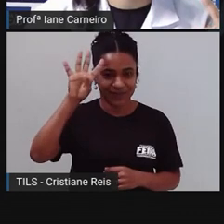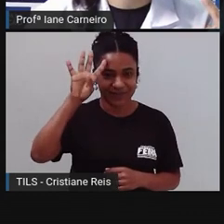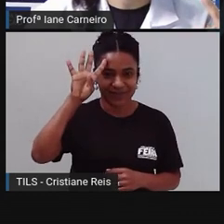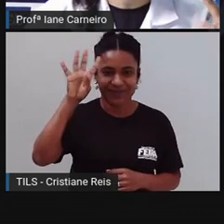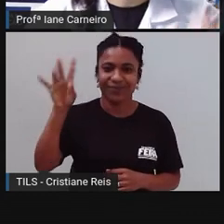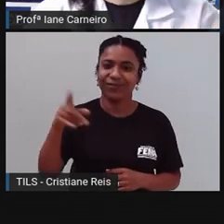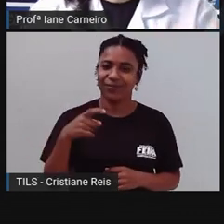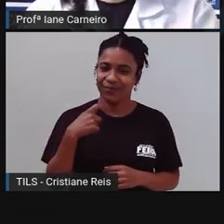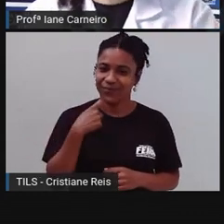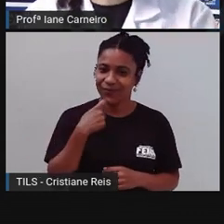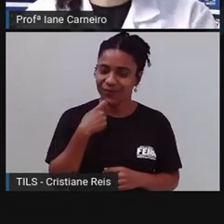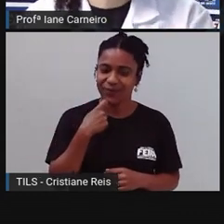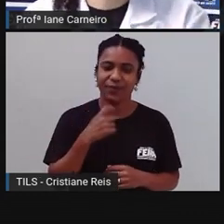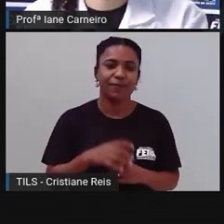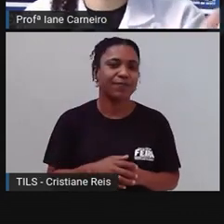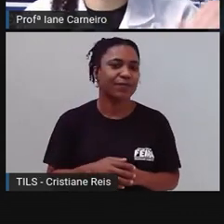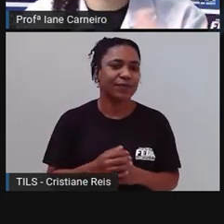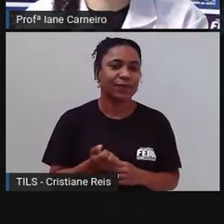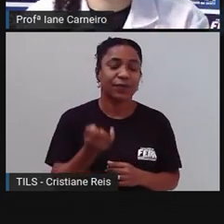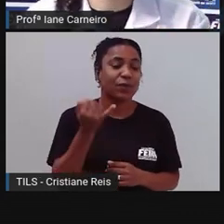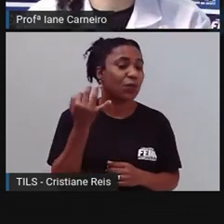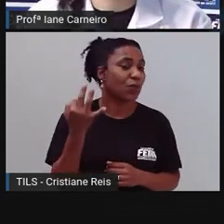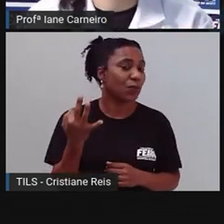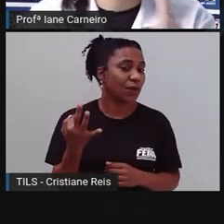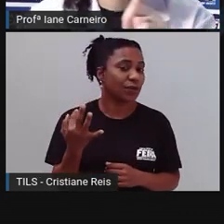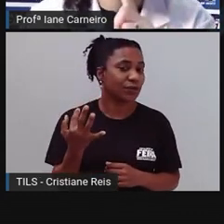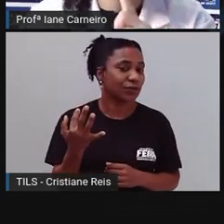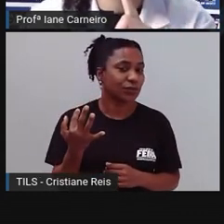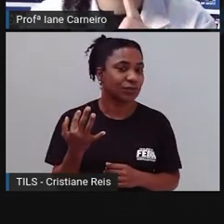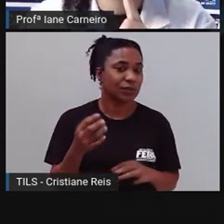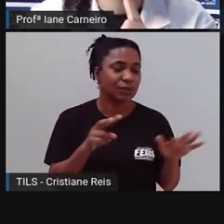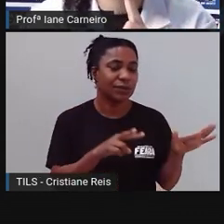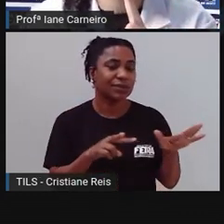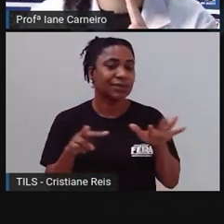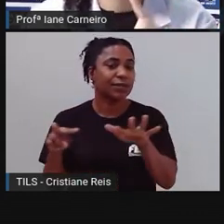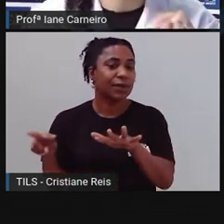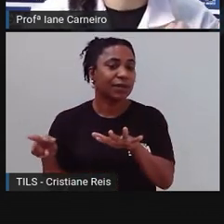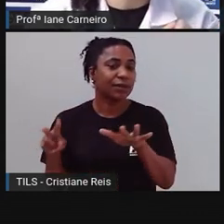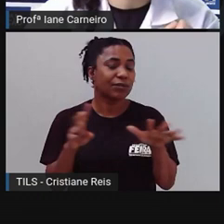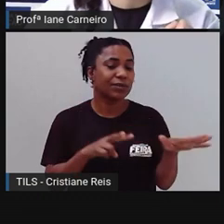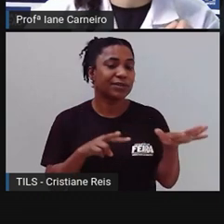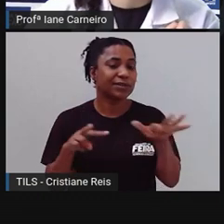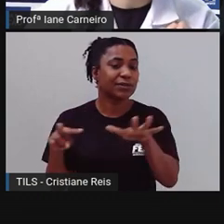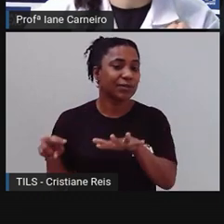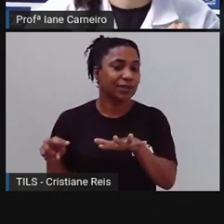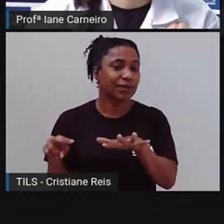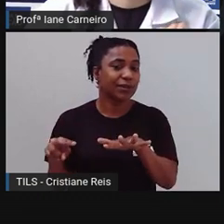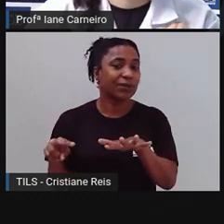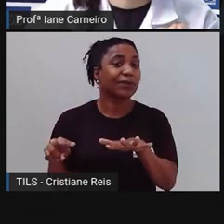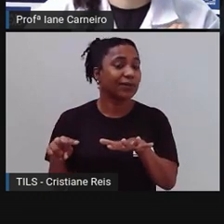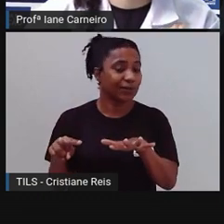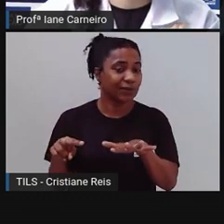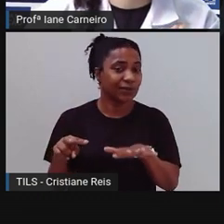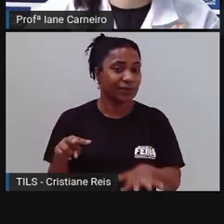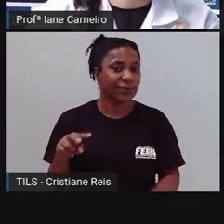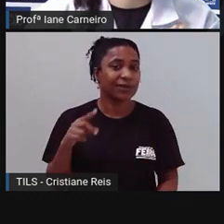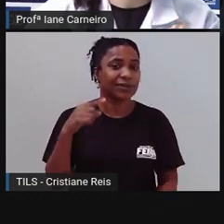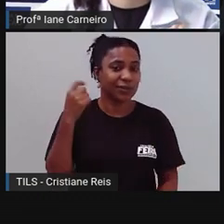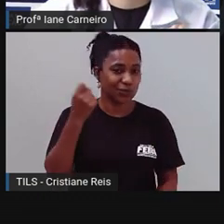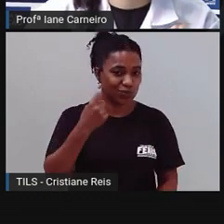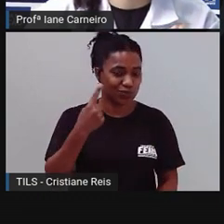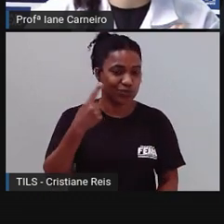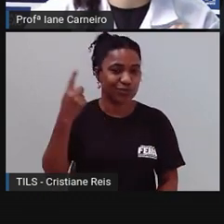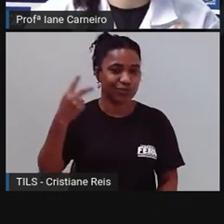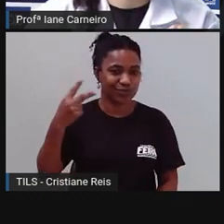sexta. Quantas vezes o carro passa em uma semana? Quantas vezes é que ele passa, ó? Uma